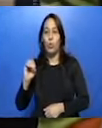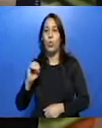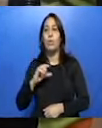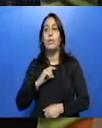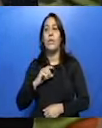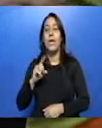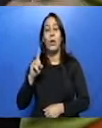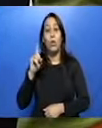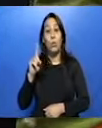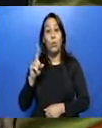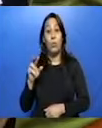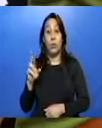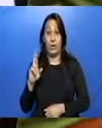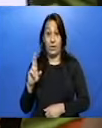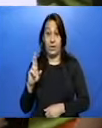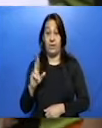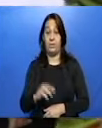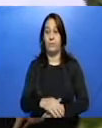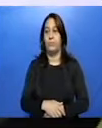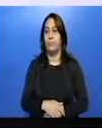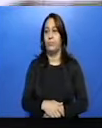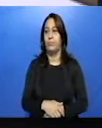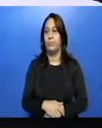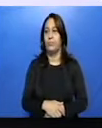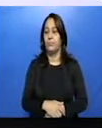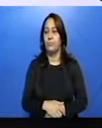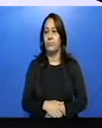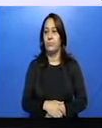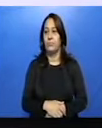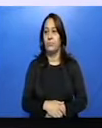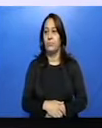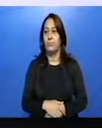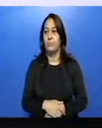que os vizinhos sejam vogais.